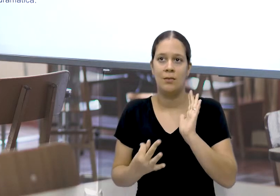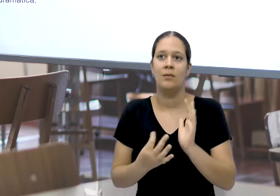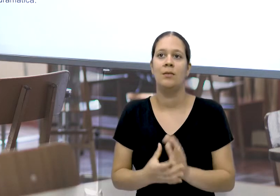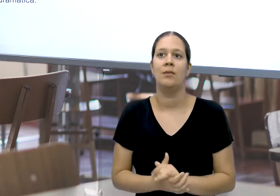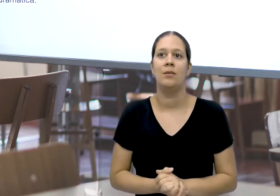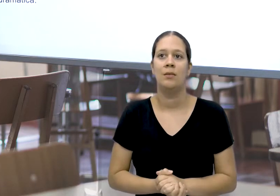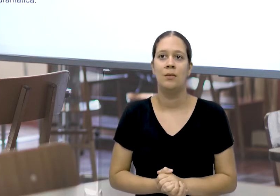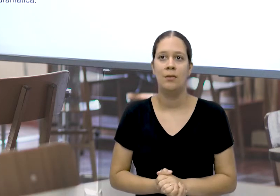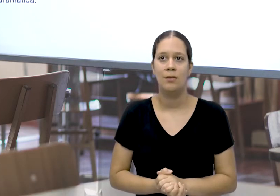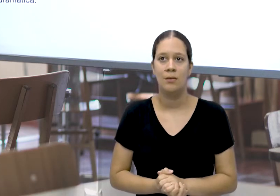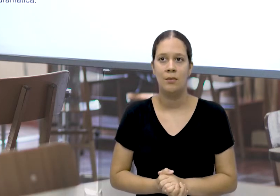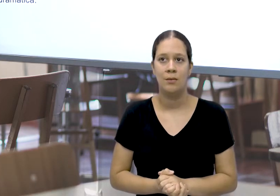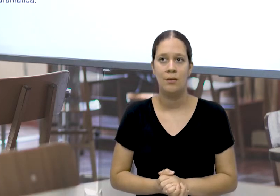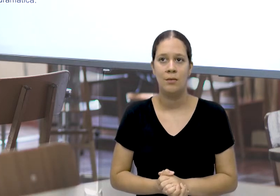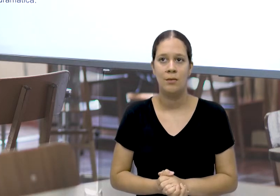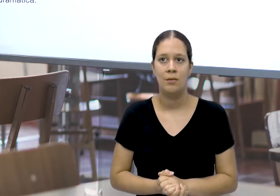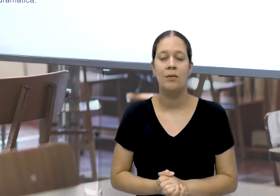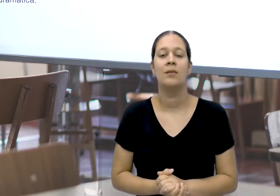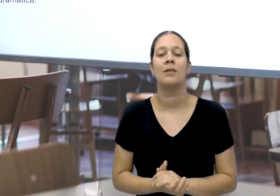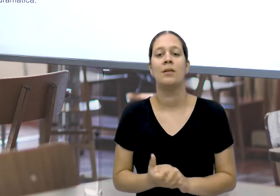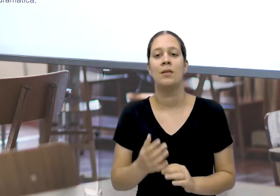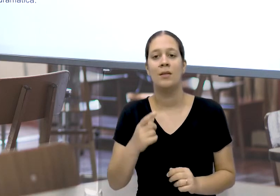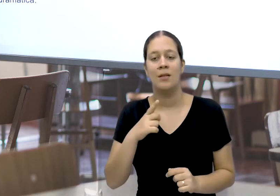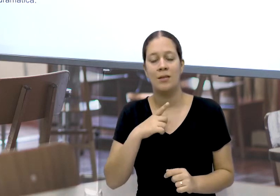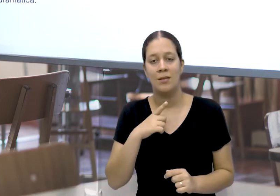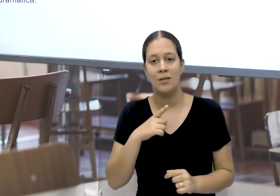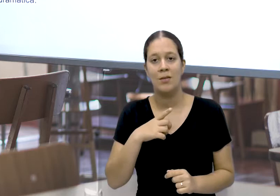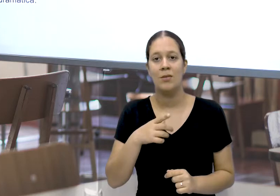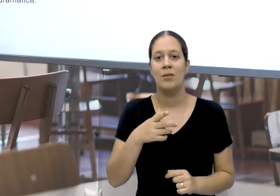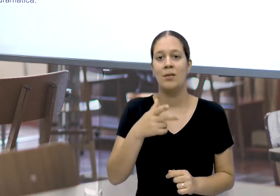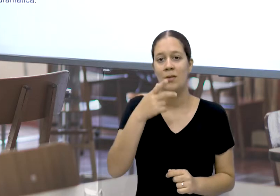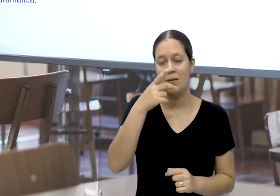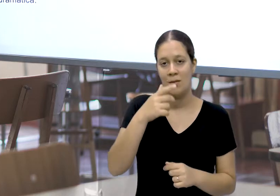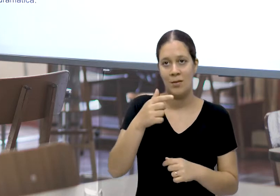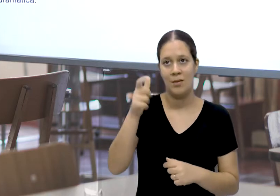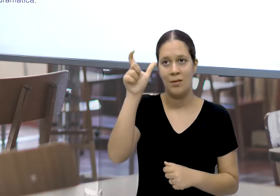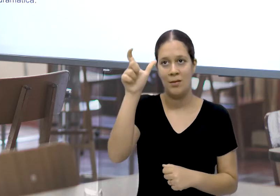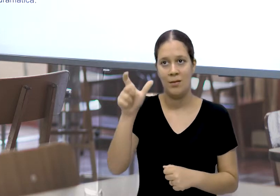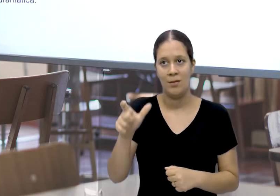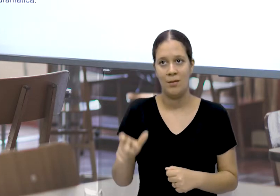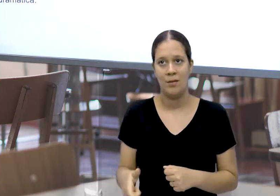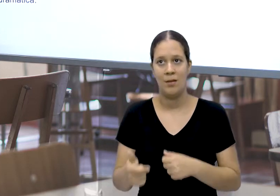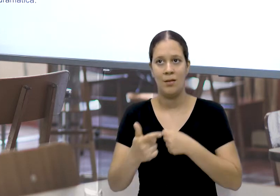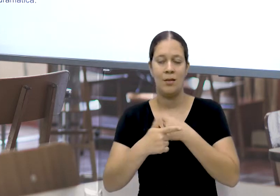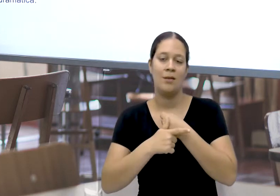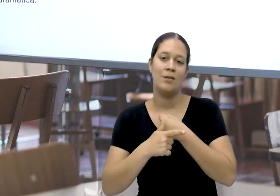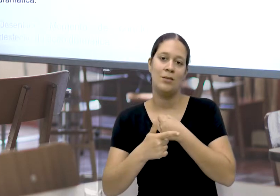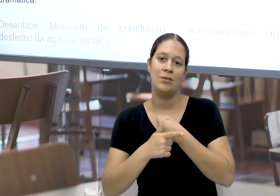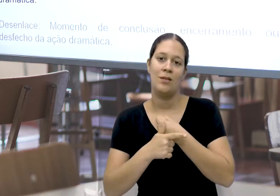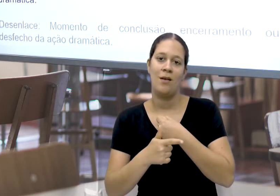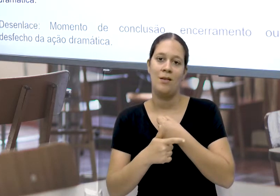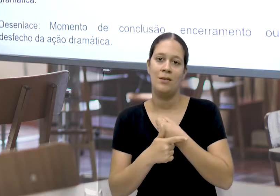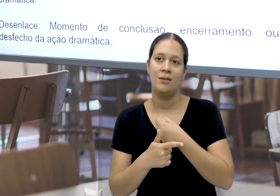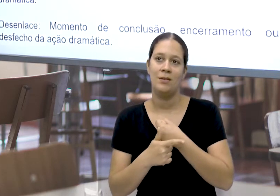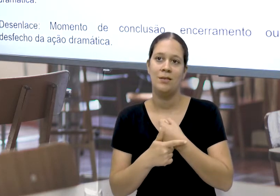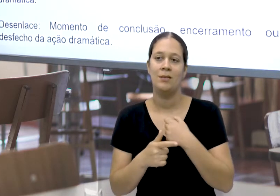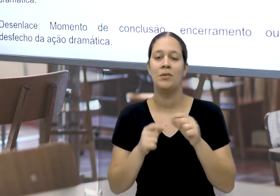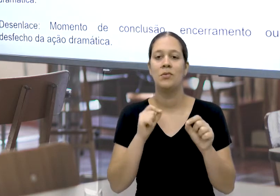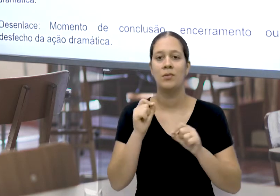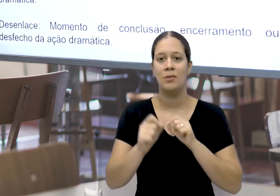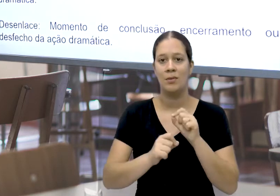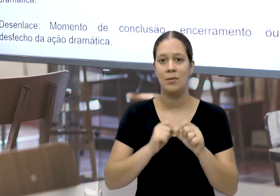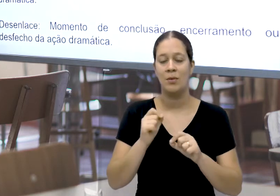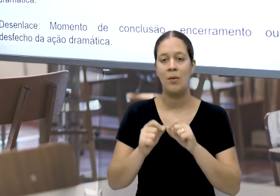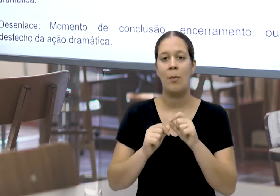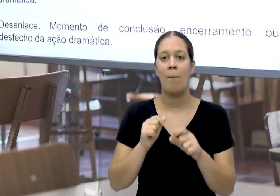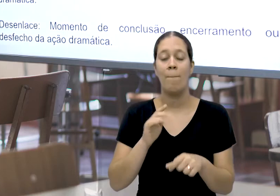a gente chama de clímax ou conflito. E, por fim, o desfecho. E o que seria o